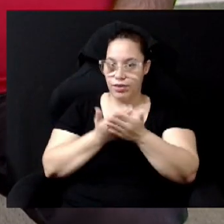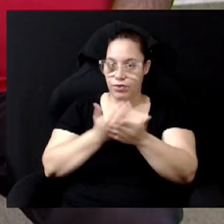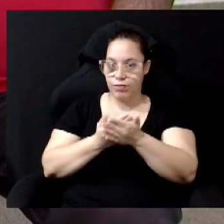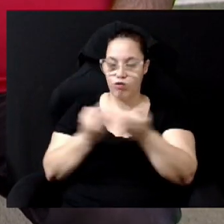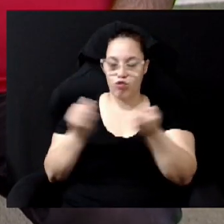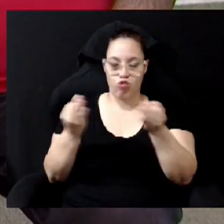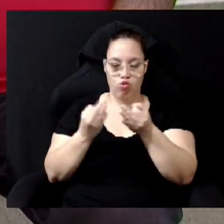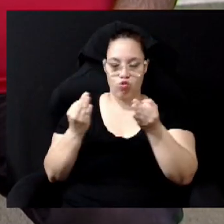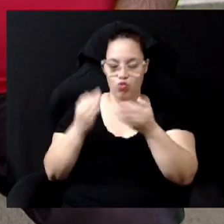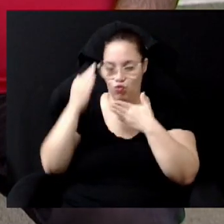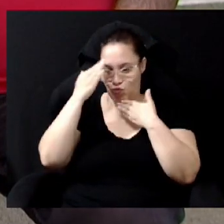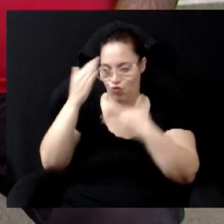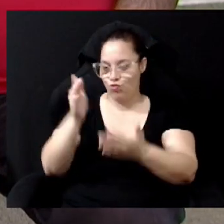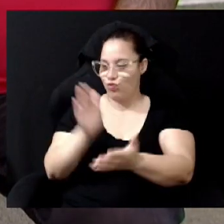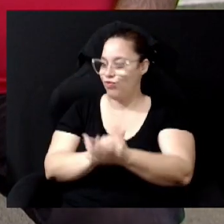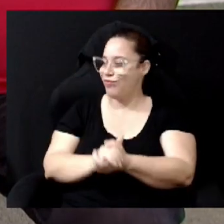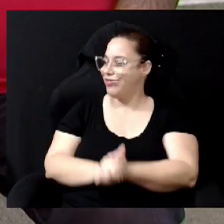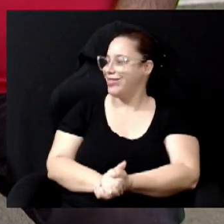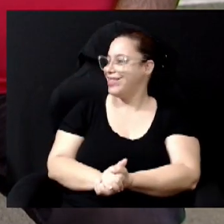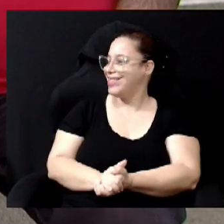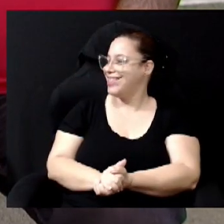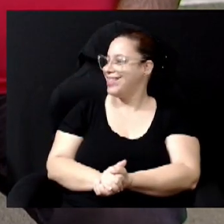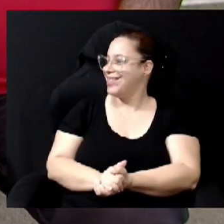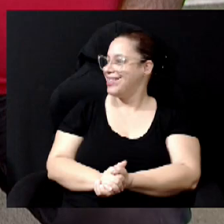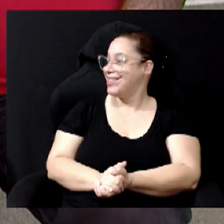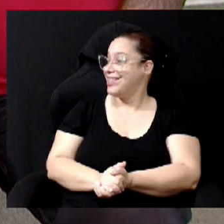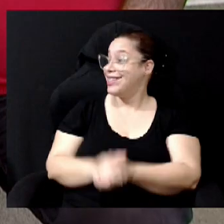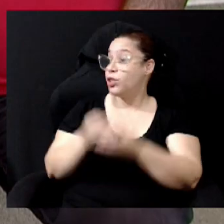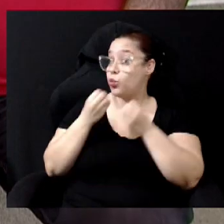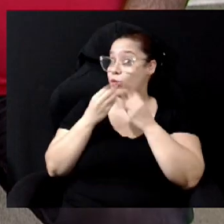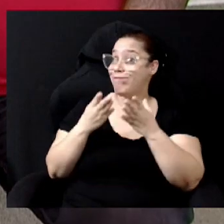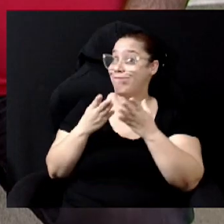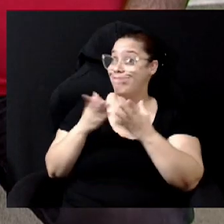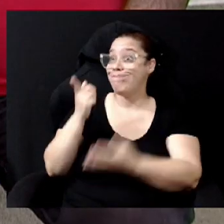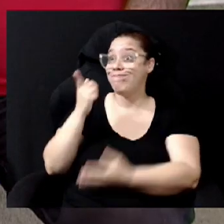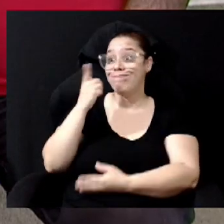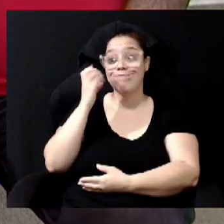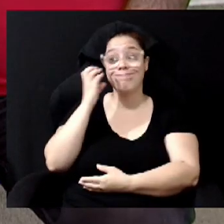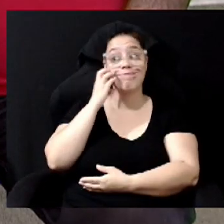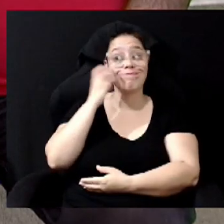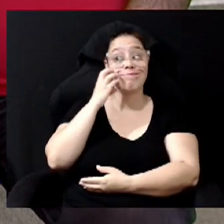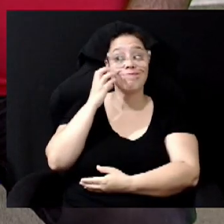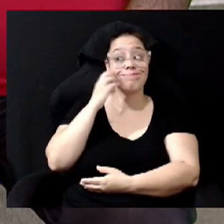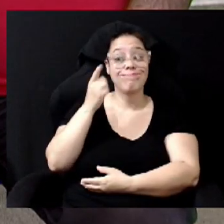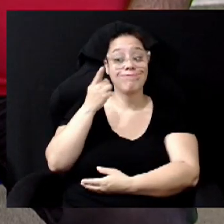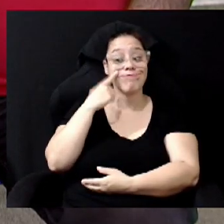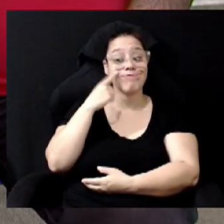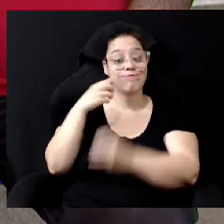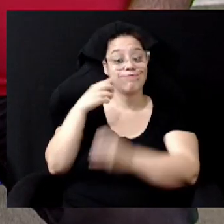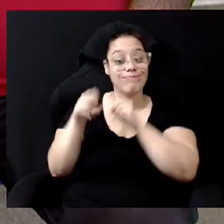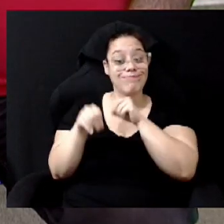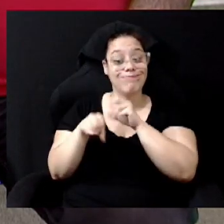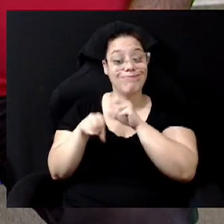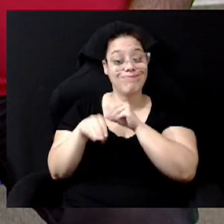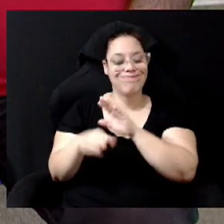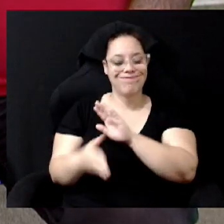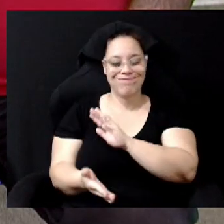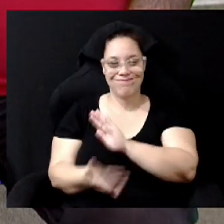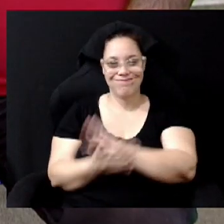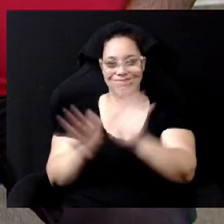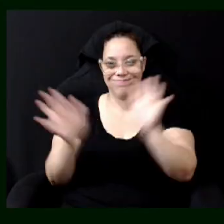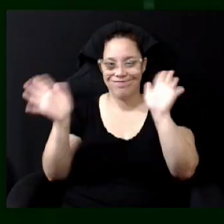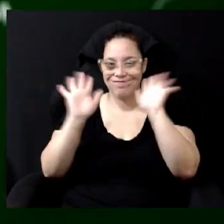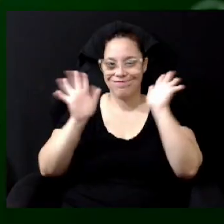Gratidão. Valeu, muito obrigado. Bom, pessoal, é isso aí. Eu sou André Aranha, você já sabe, né? Estou sempre de olho na educação.